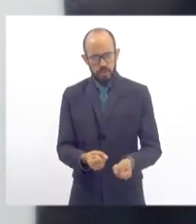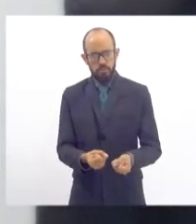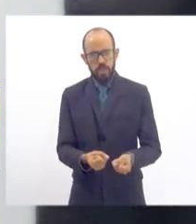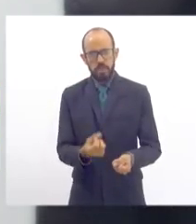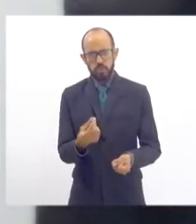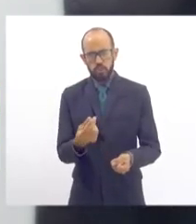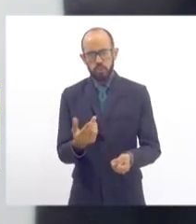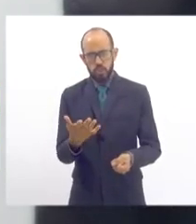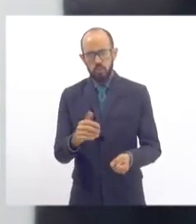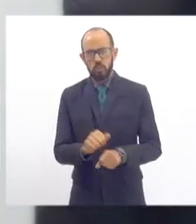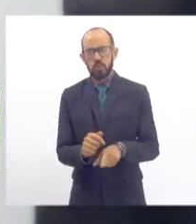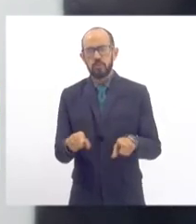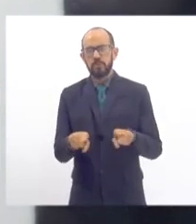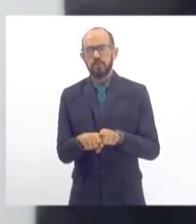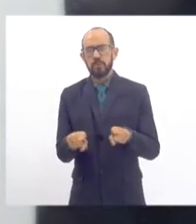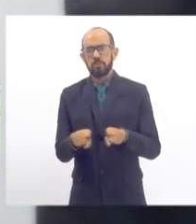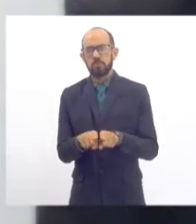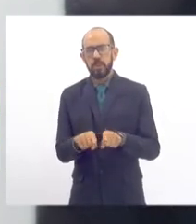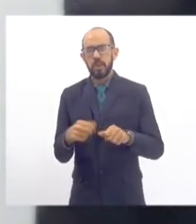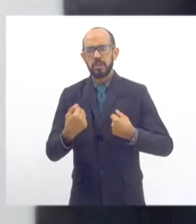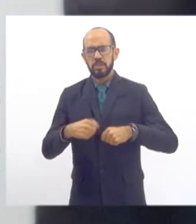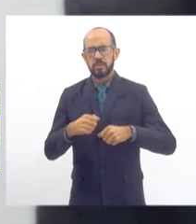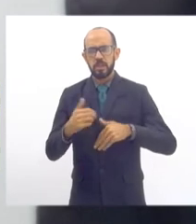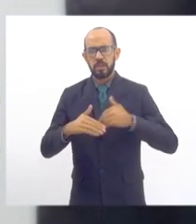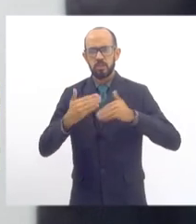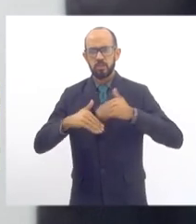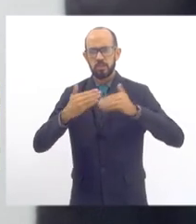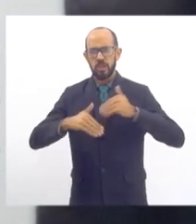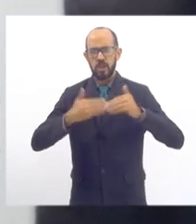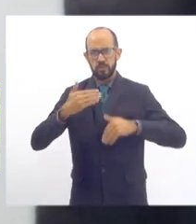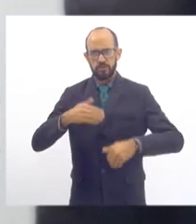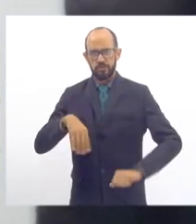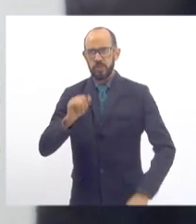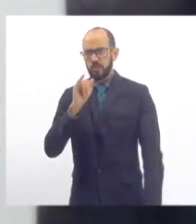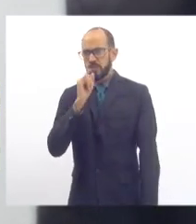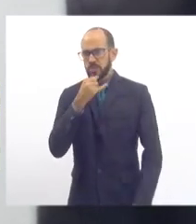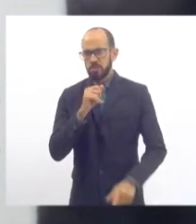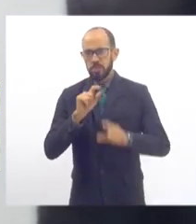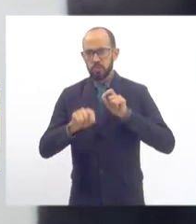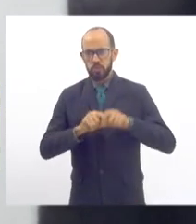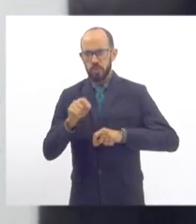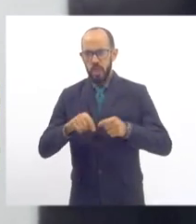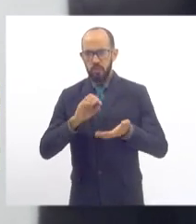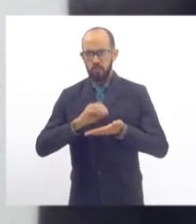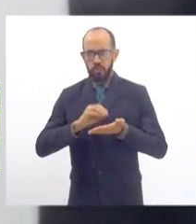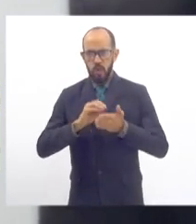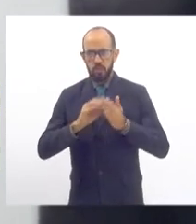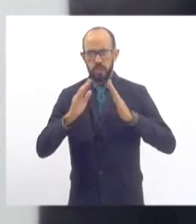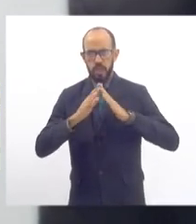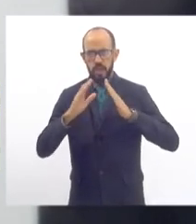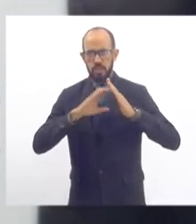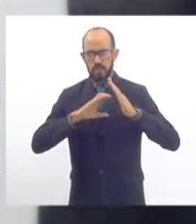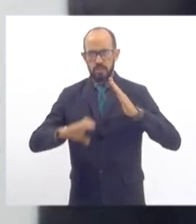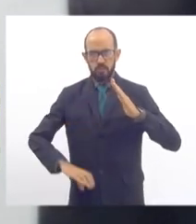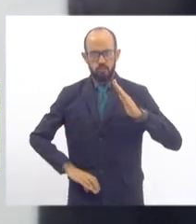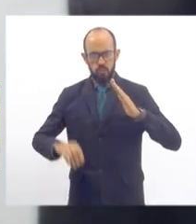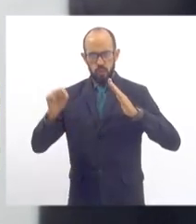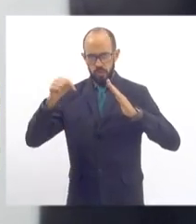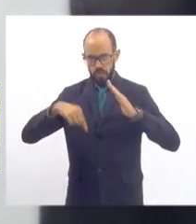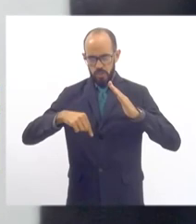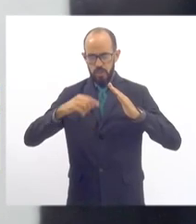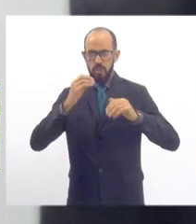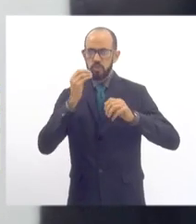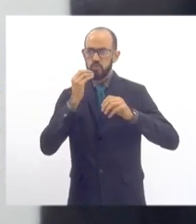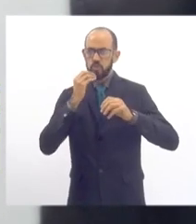colocar essa questão e colocar a necessidade da gente avançar no entendimento, mais uma vez, lamentar a ausência da Casa Civil aqui, porque com a Casa Civil aqui a gente